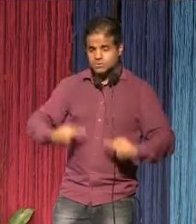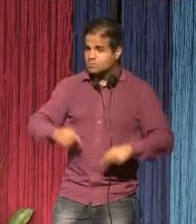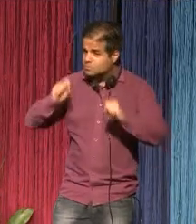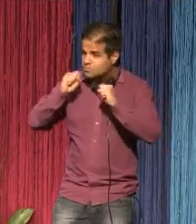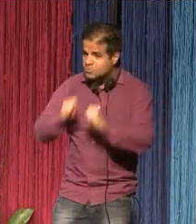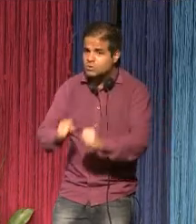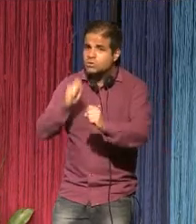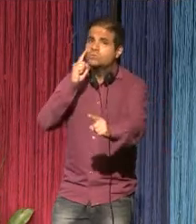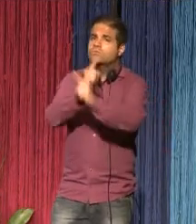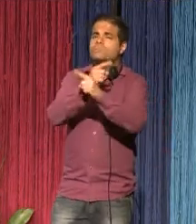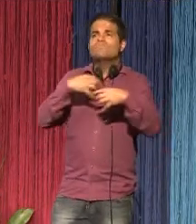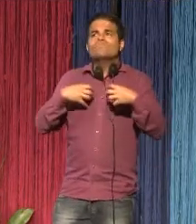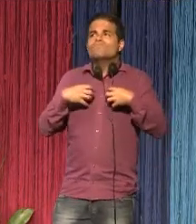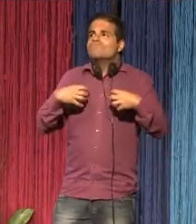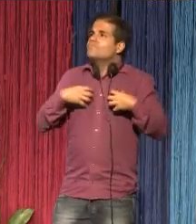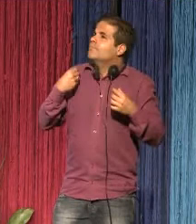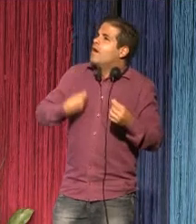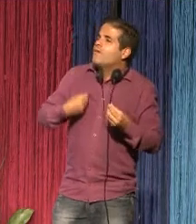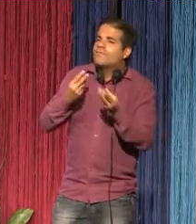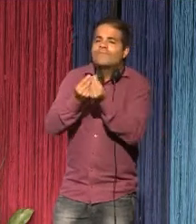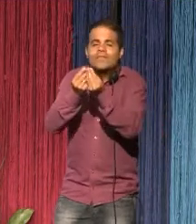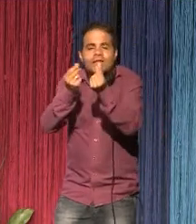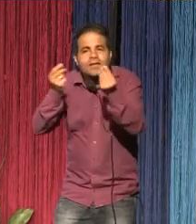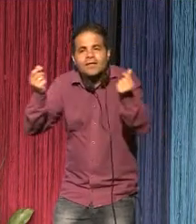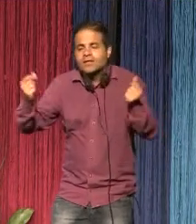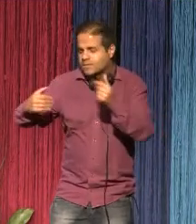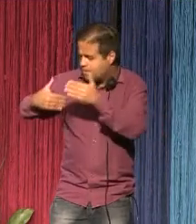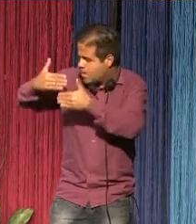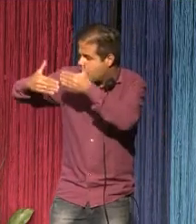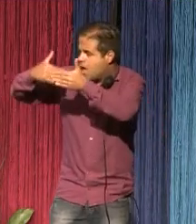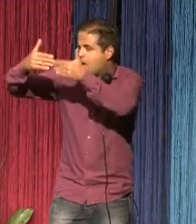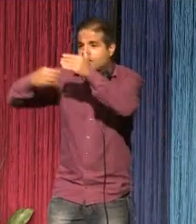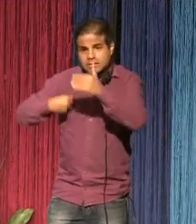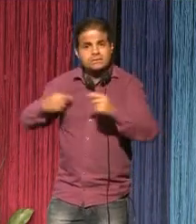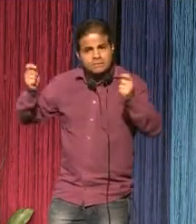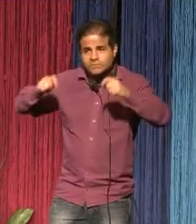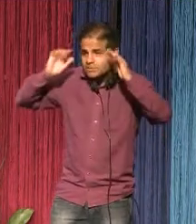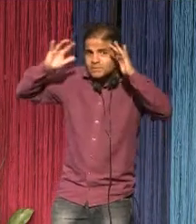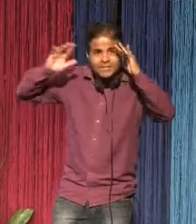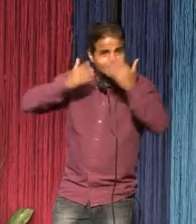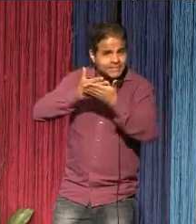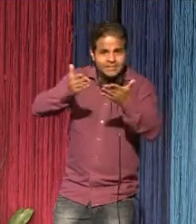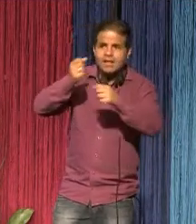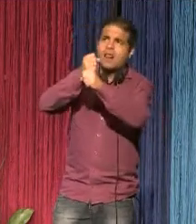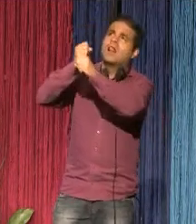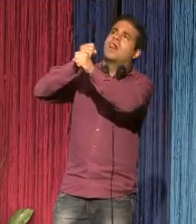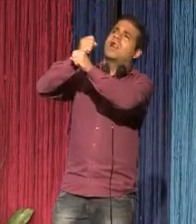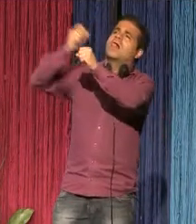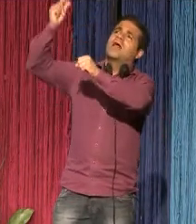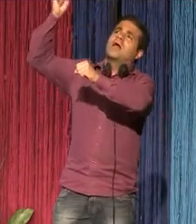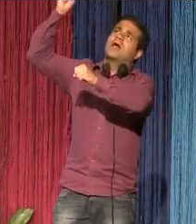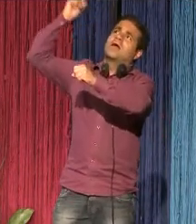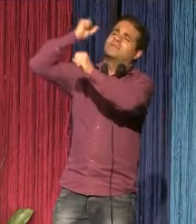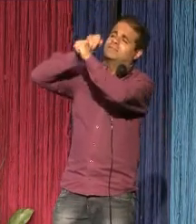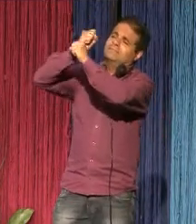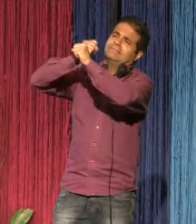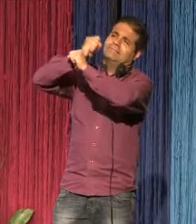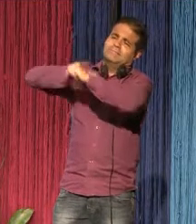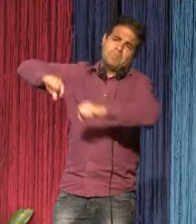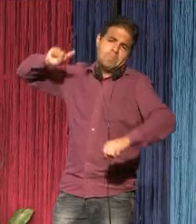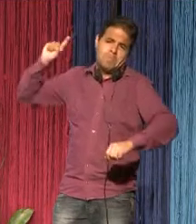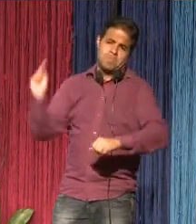algum sentido para uma vida cuja sobrevivência, vocês podem imaginar, milhares de anos atrás,